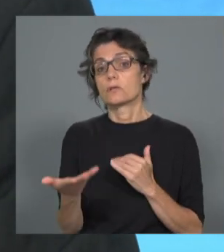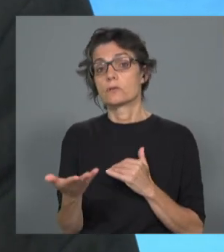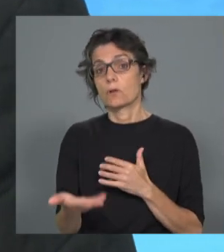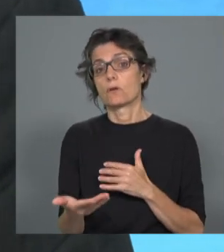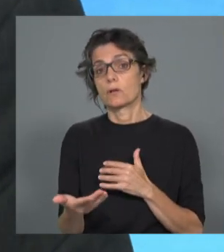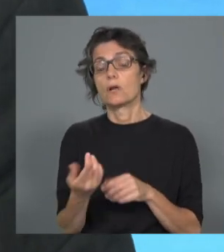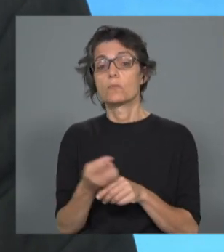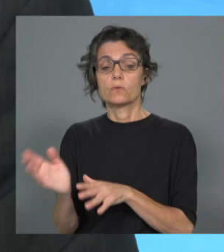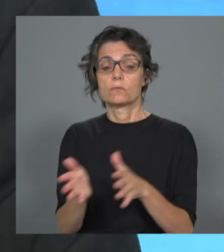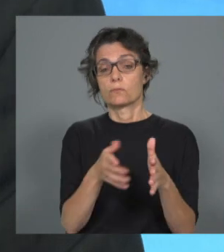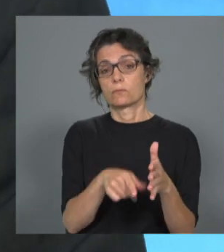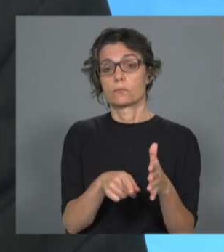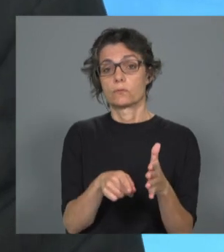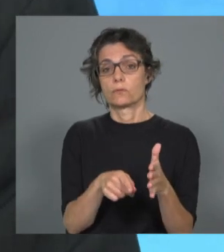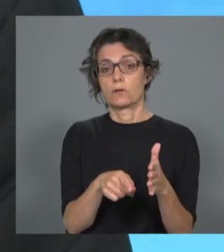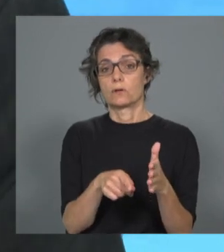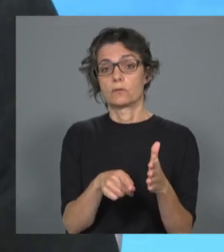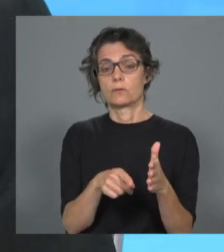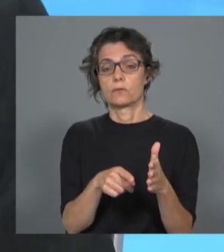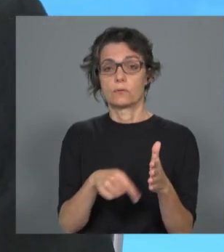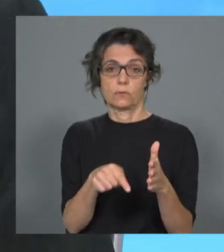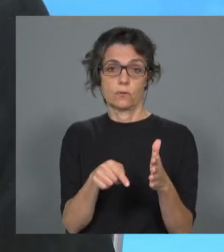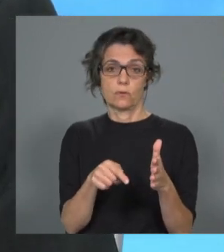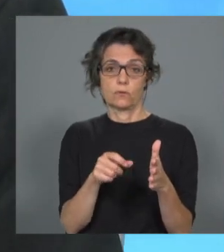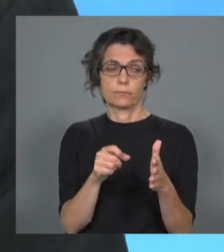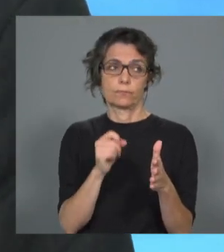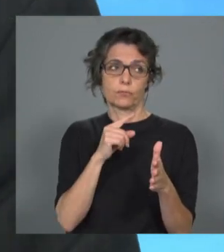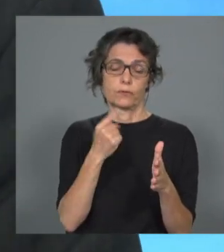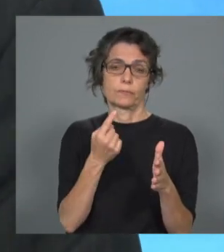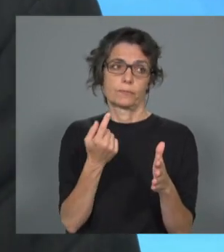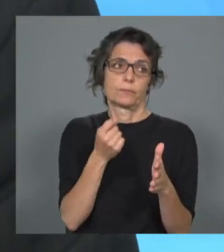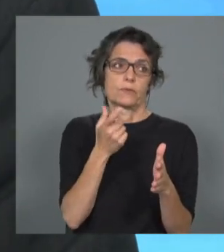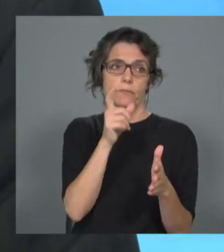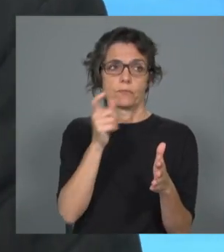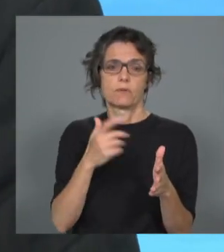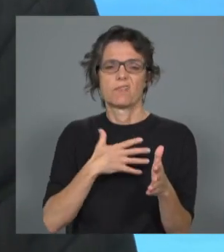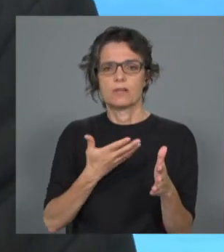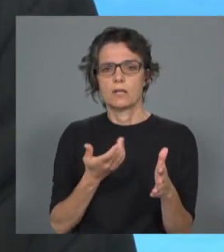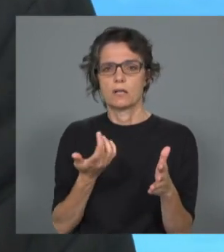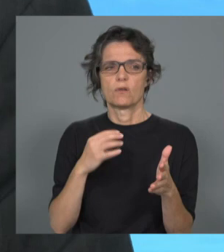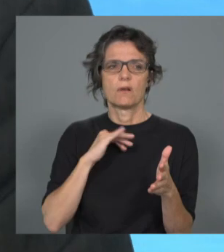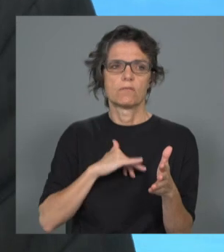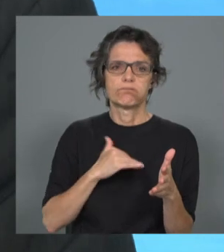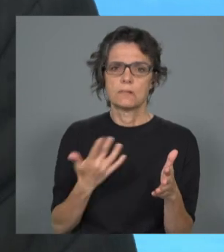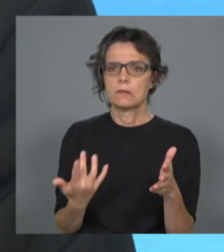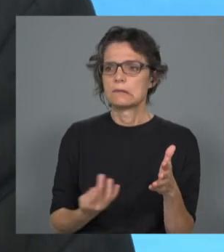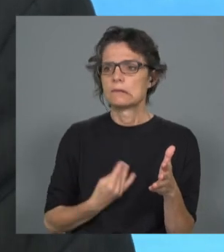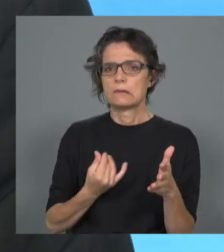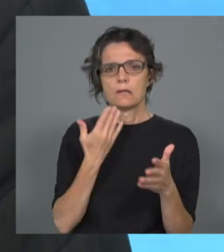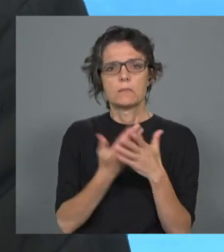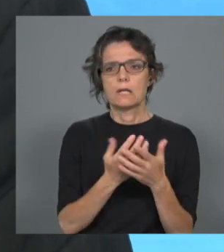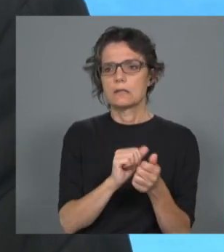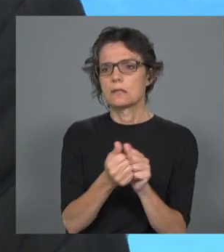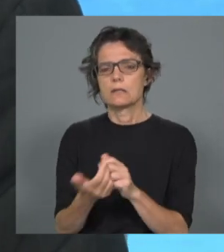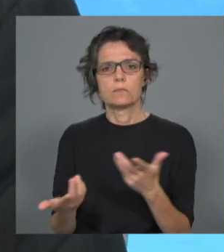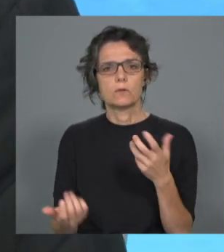Por um lado, porventura por algum cansaço de alguns, por uma certa frustração, não tenha dúvidas que há